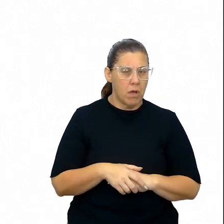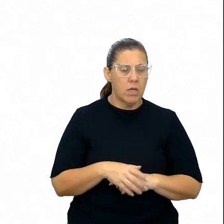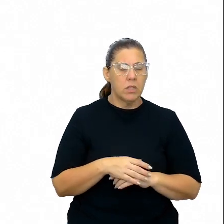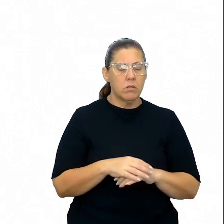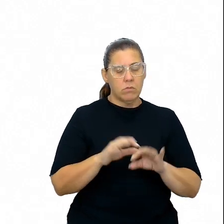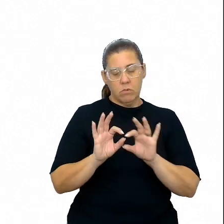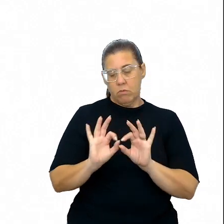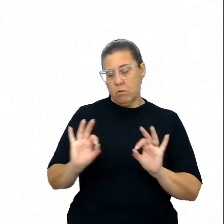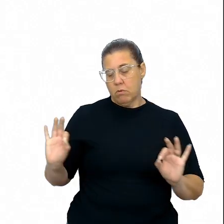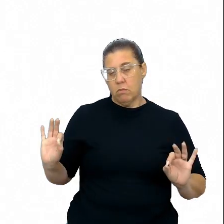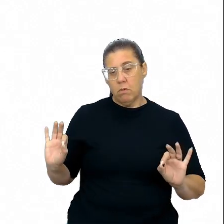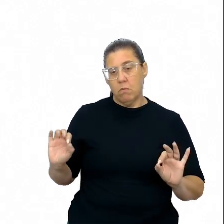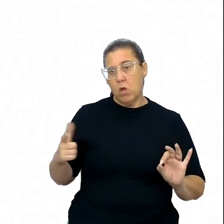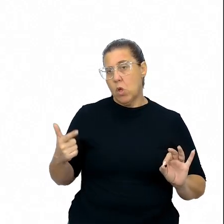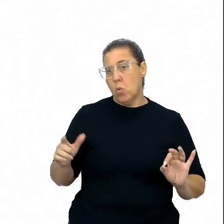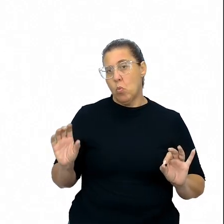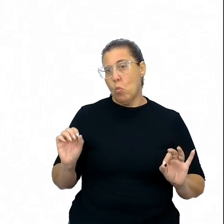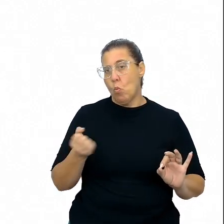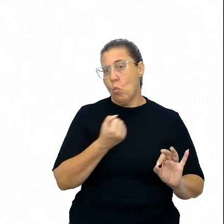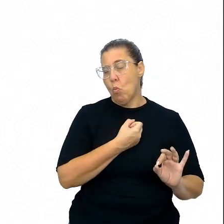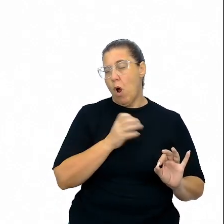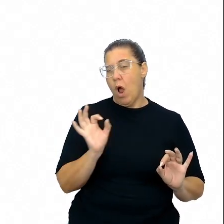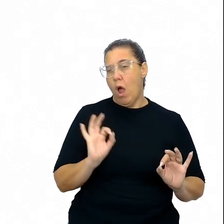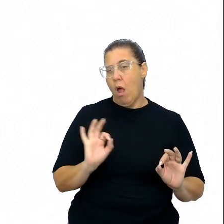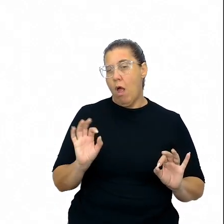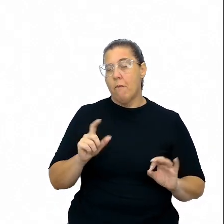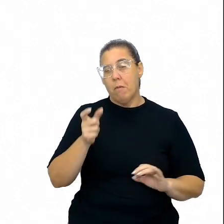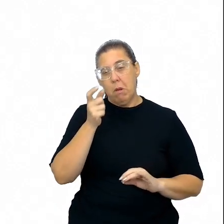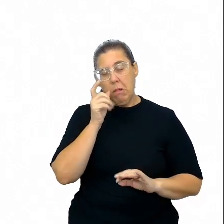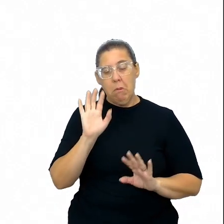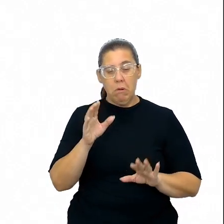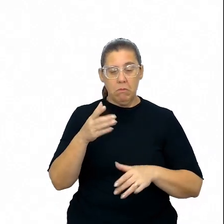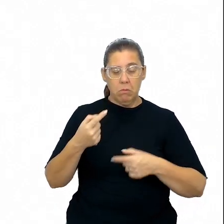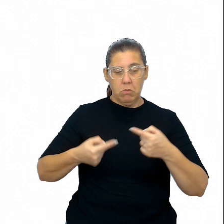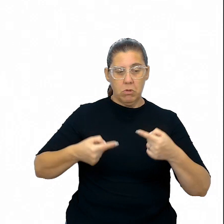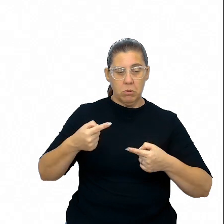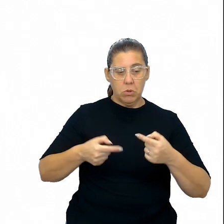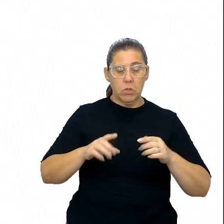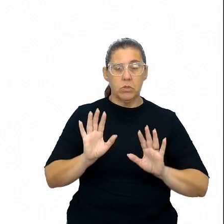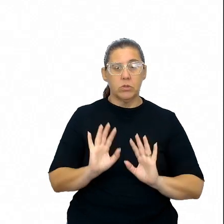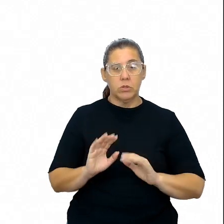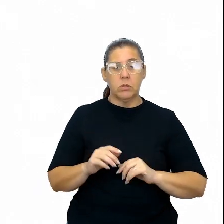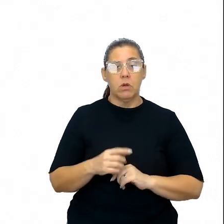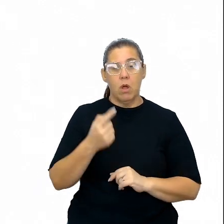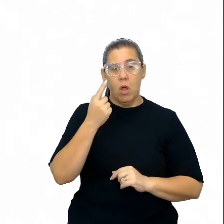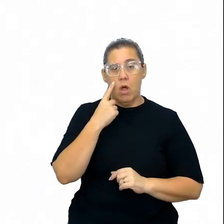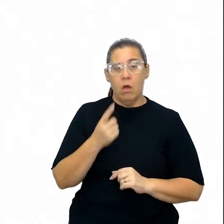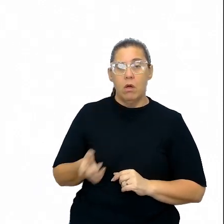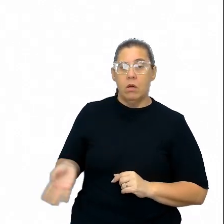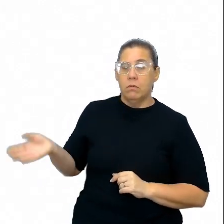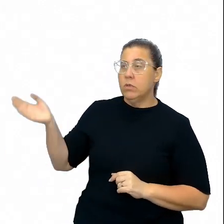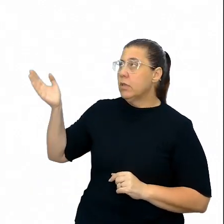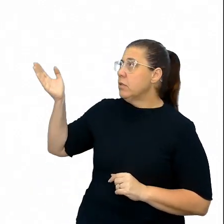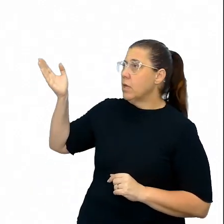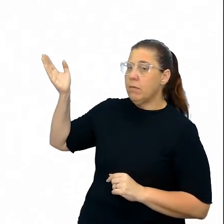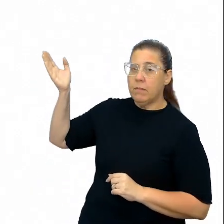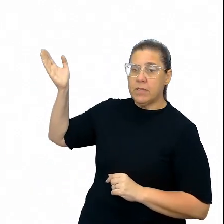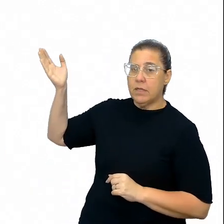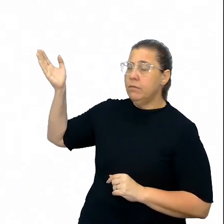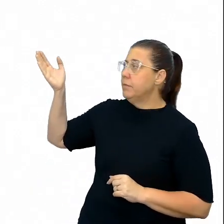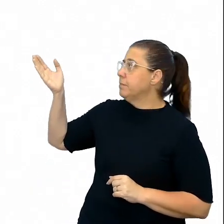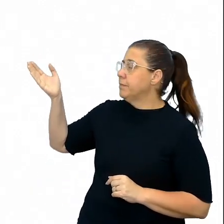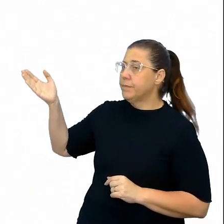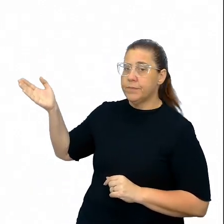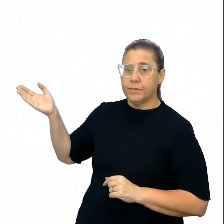uma reta sem números, poderia ser até mais interessante. Mas é só para a gente discutir um pouquinho. Olha esse daqui para nós registros. Olha só,